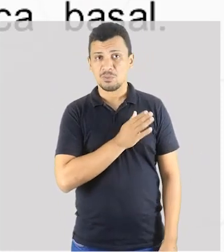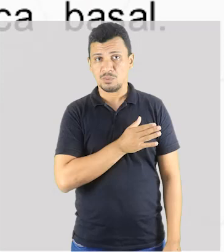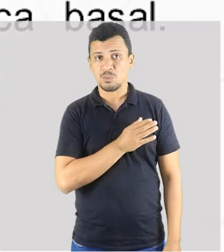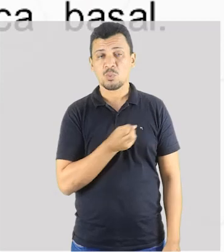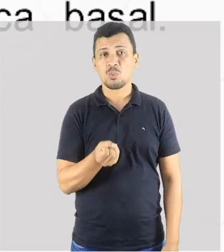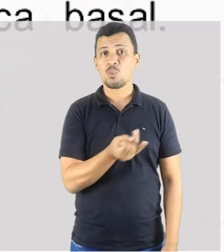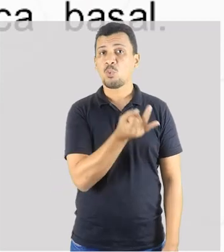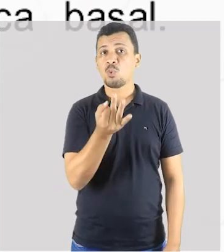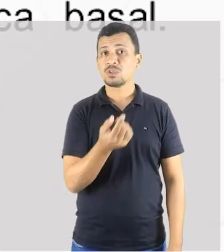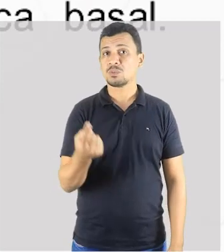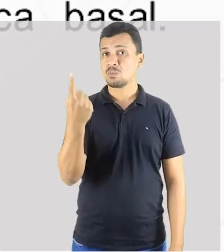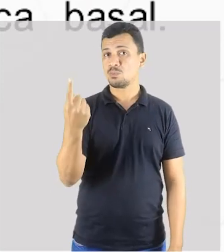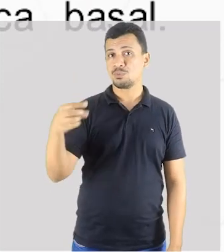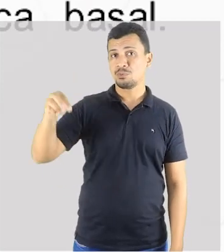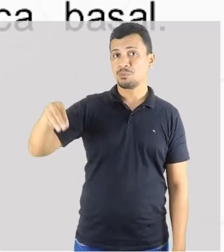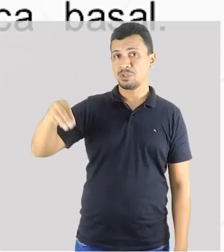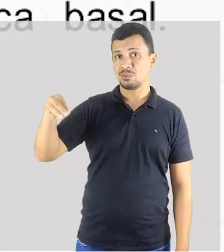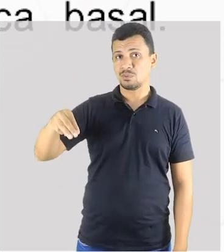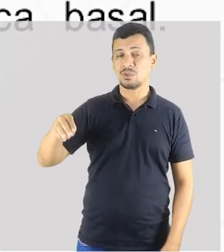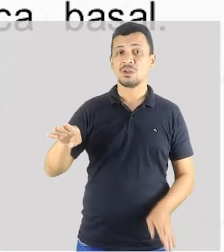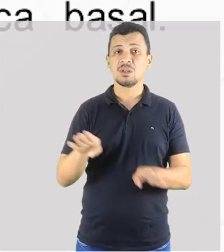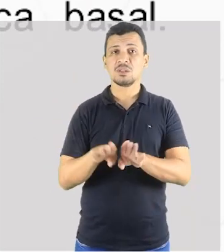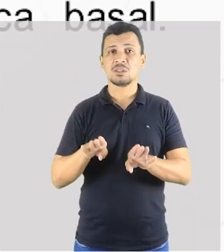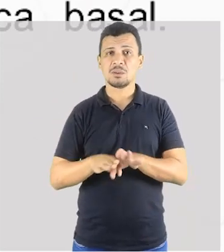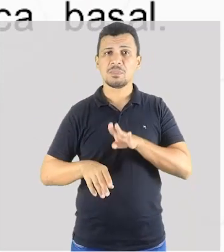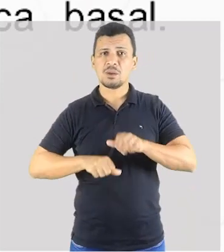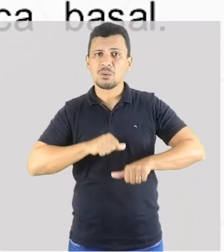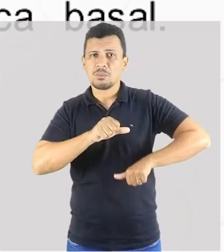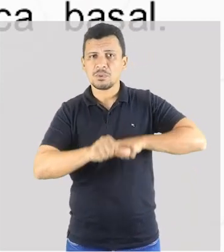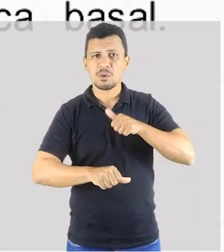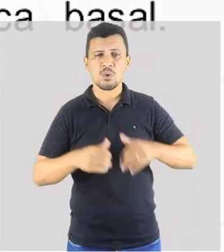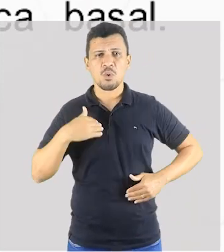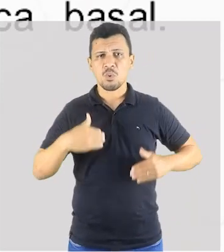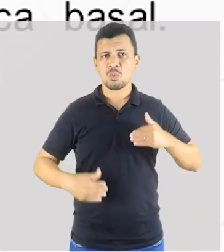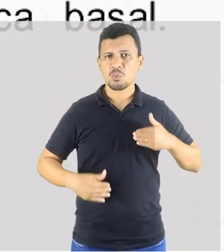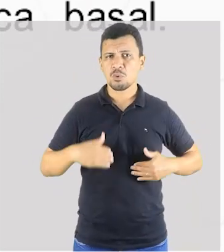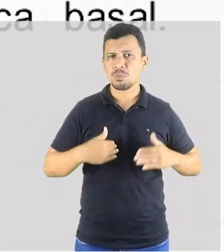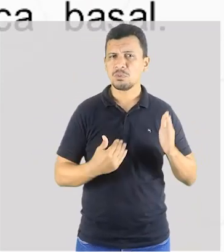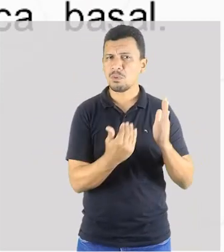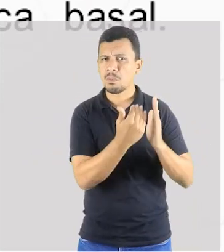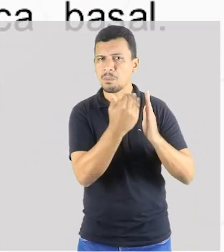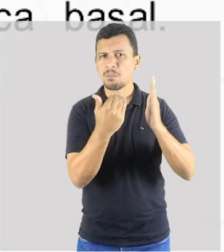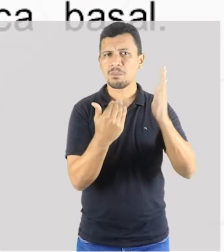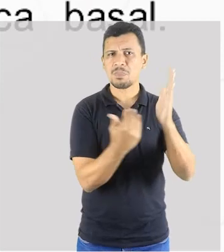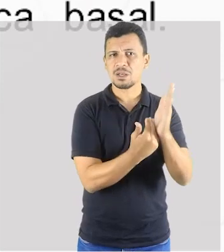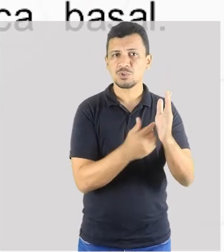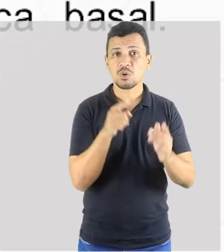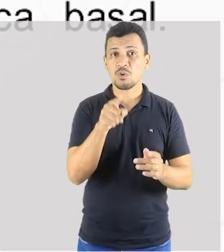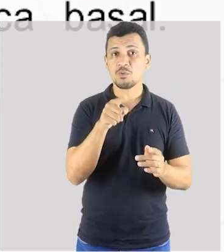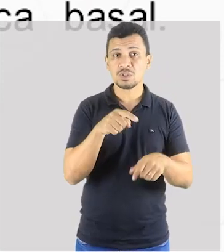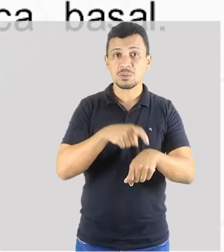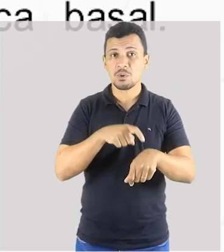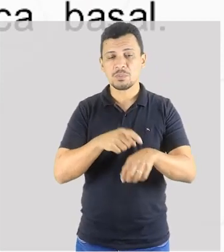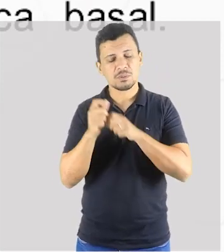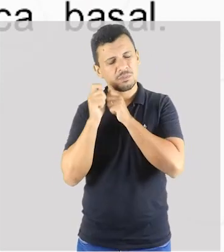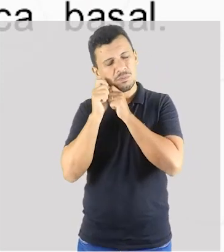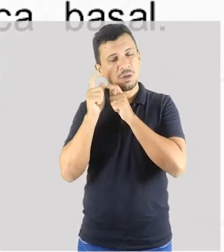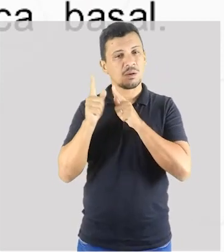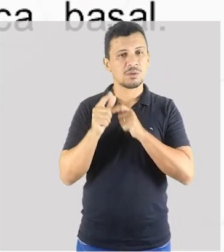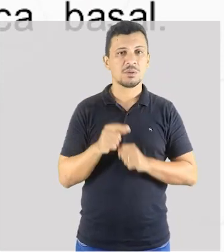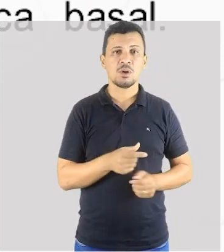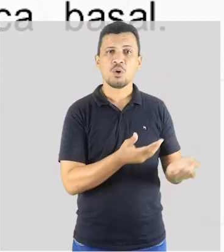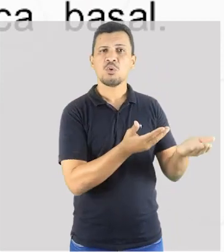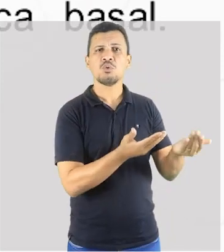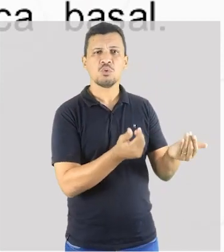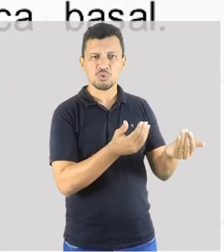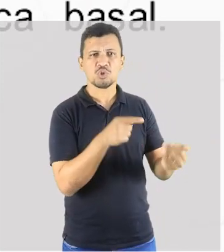minuto no momento de metabolismo mais baixo do corpo, aferida quando você acorda. Um jovem de 20